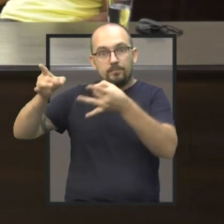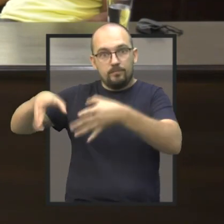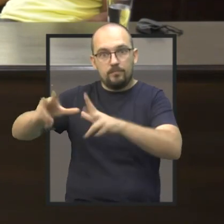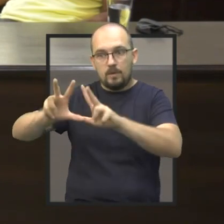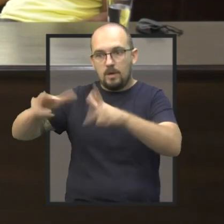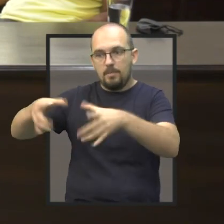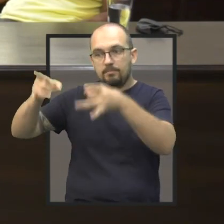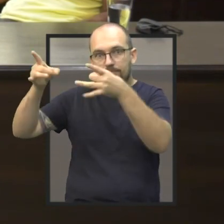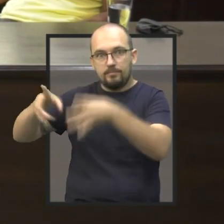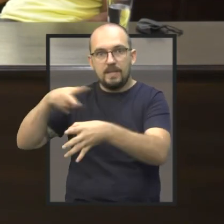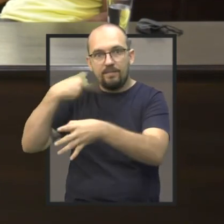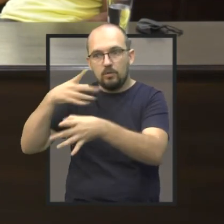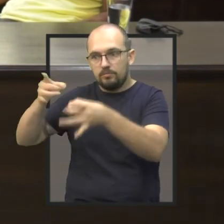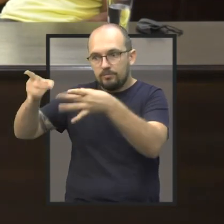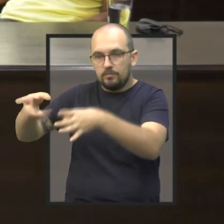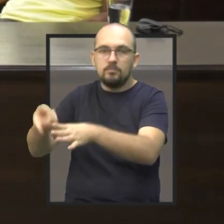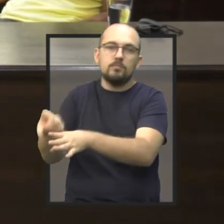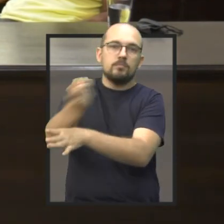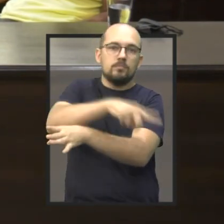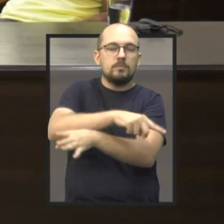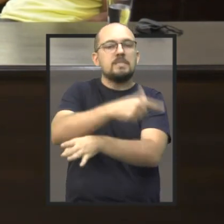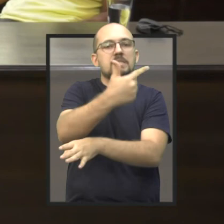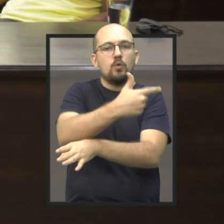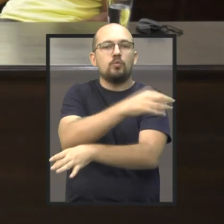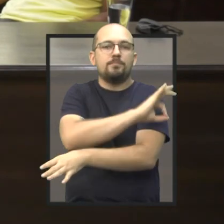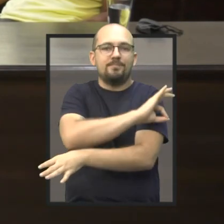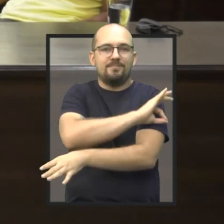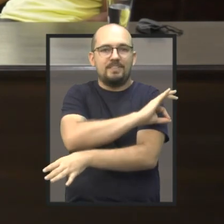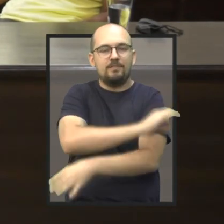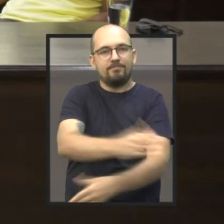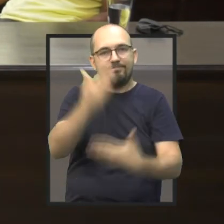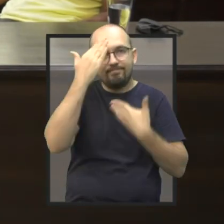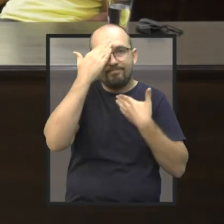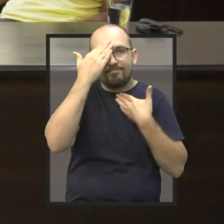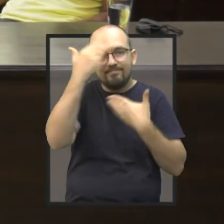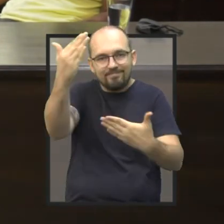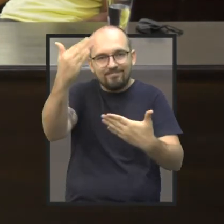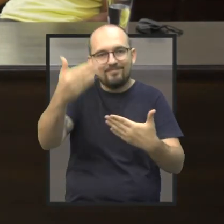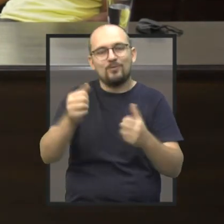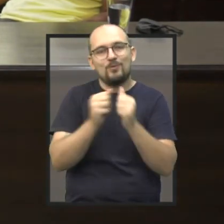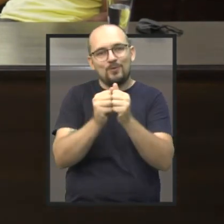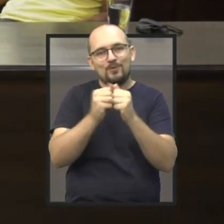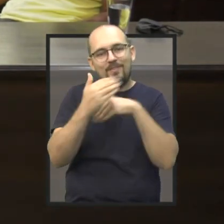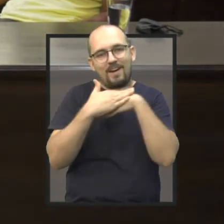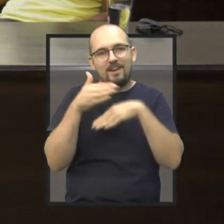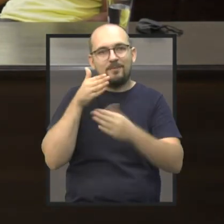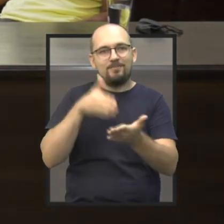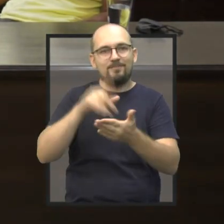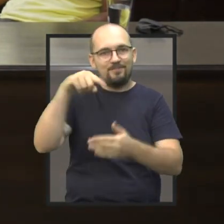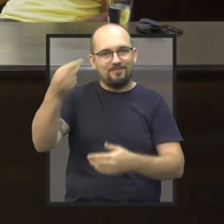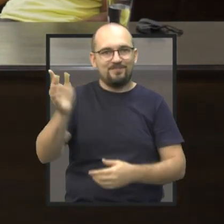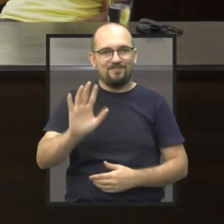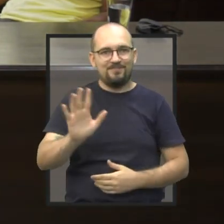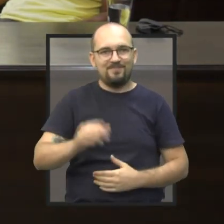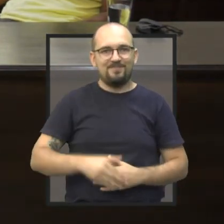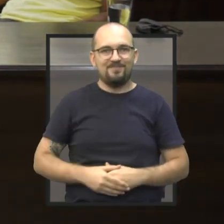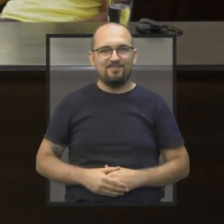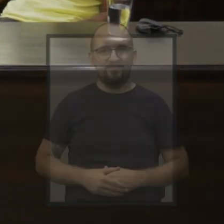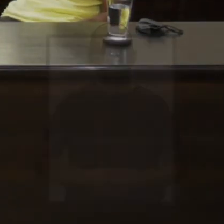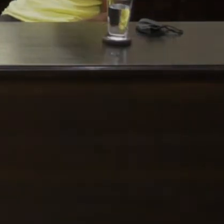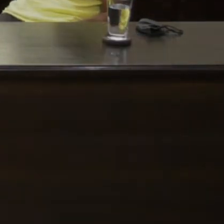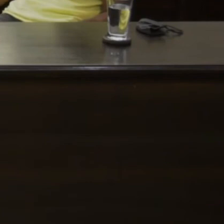deixando a Câmara para assumir a subprefeitura do distrito. Muito obrigado pela sua companhia, pelo carinho da audiência e até a próxima.